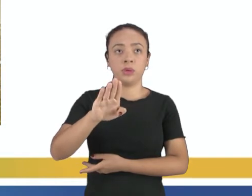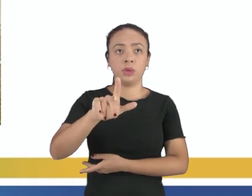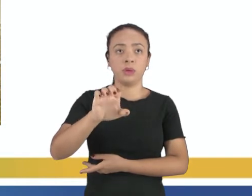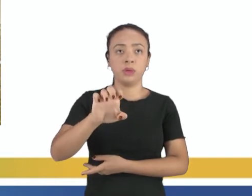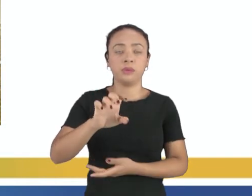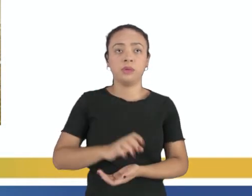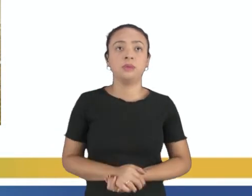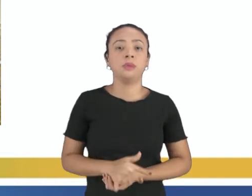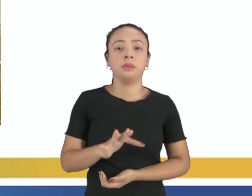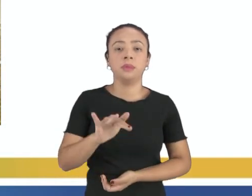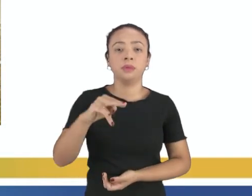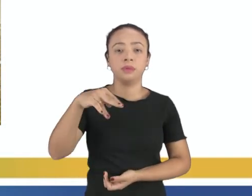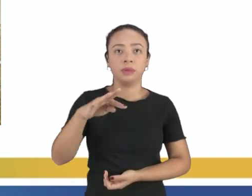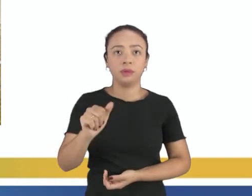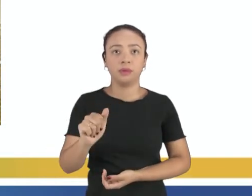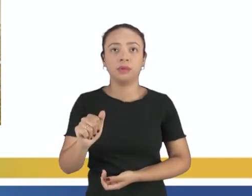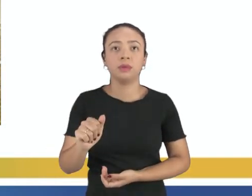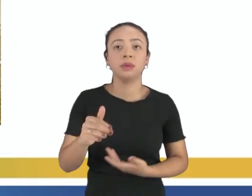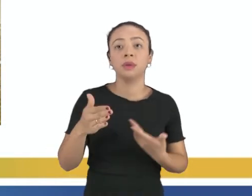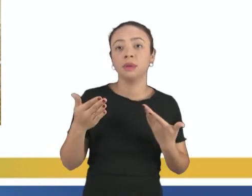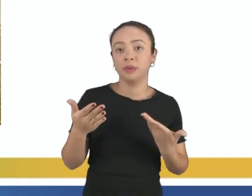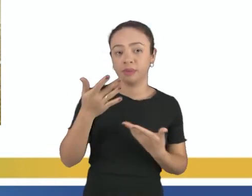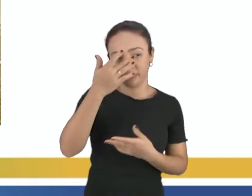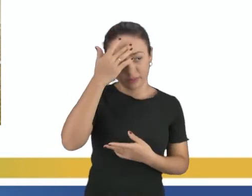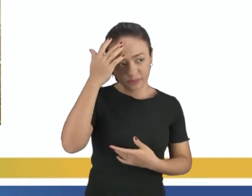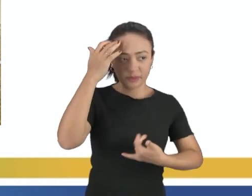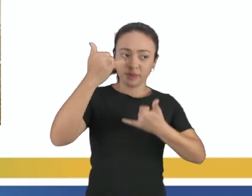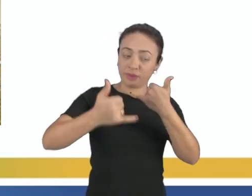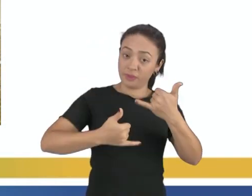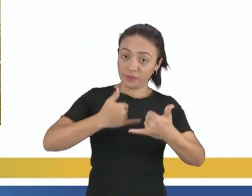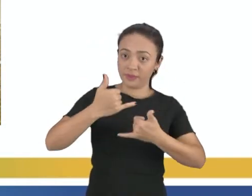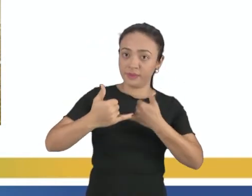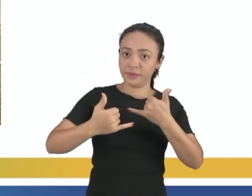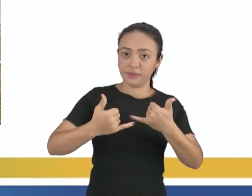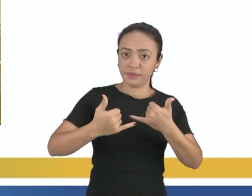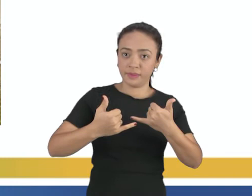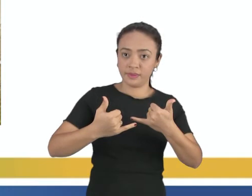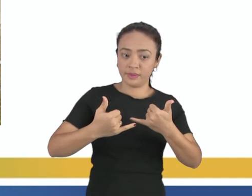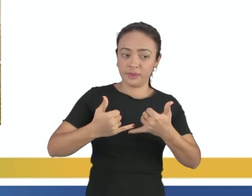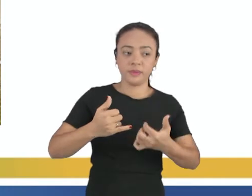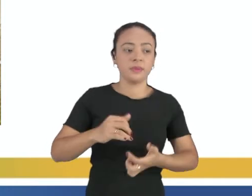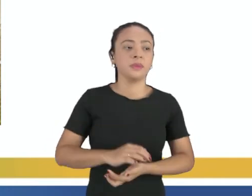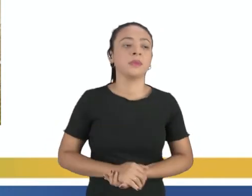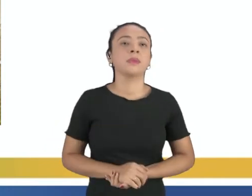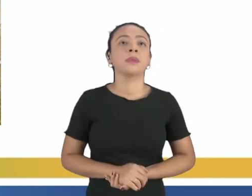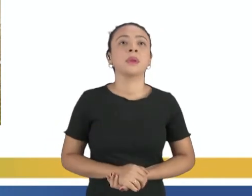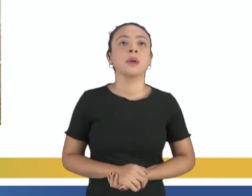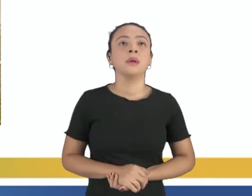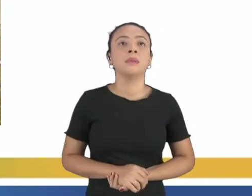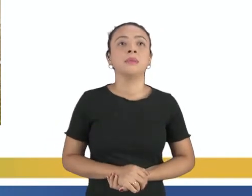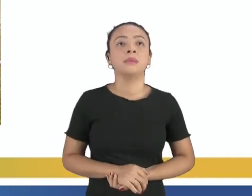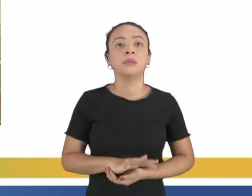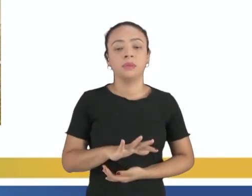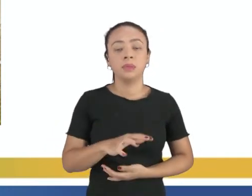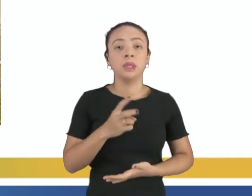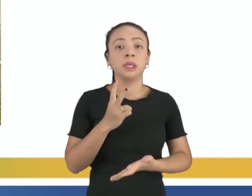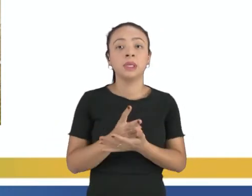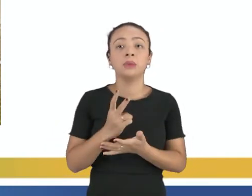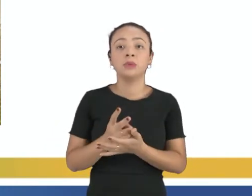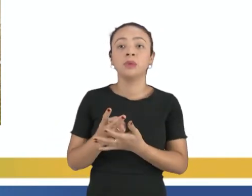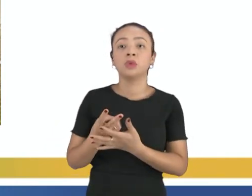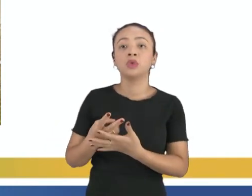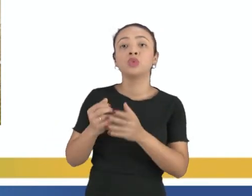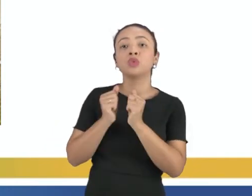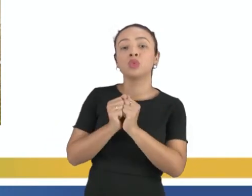e a finta, tá? O jogador, galerinha, quando ele vai executar o drible, ele está em posse de bola. Quando ele vai